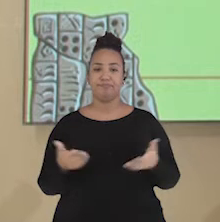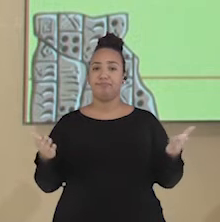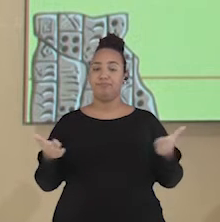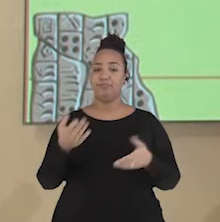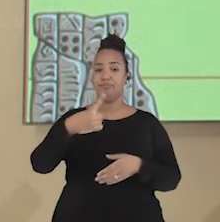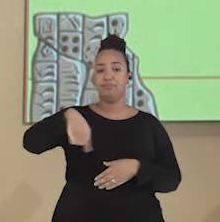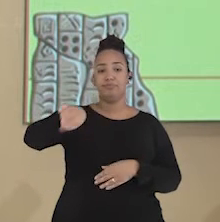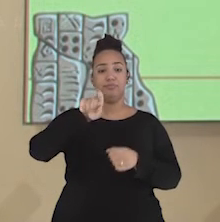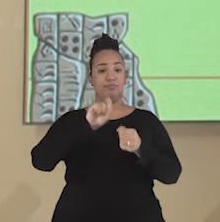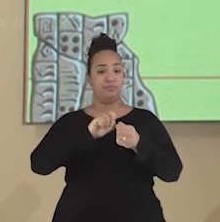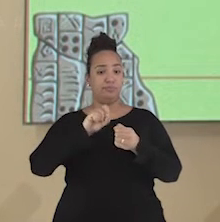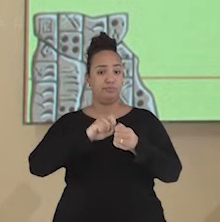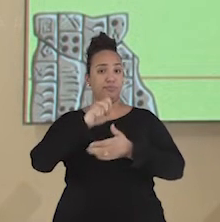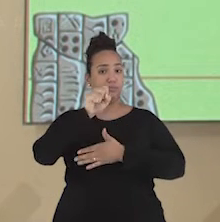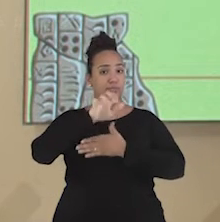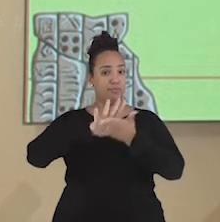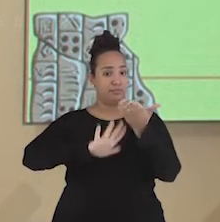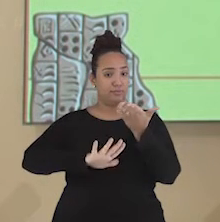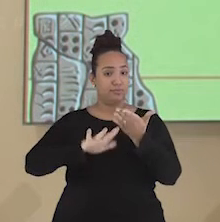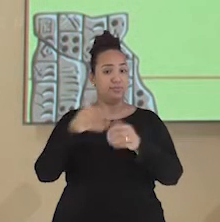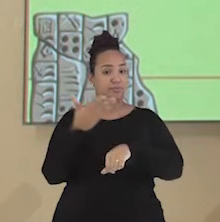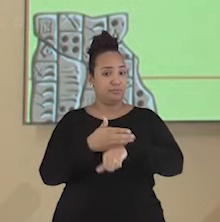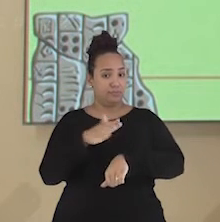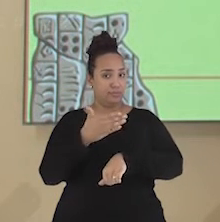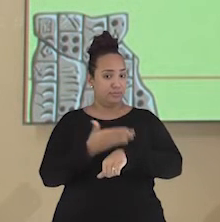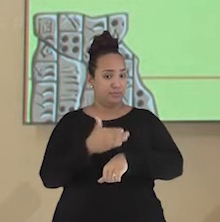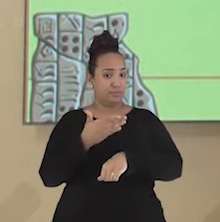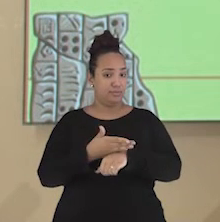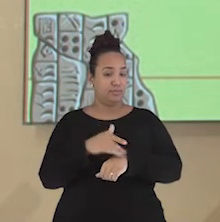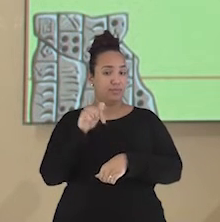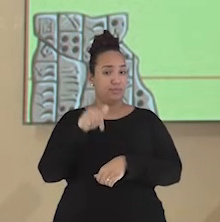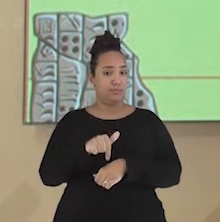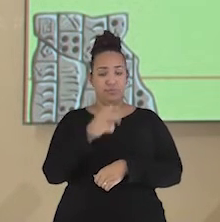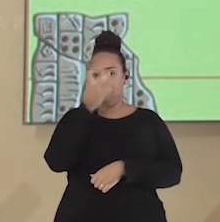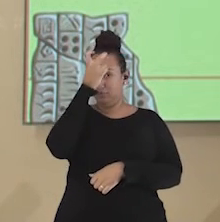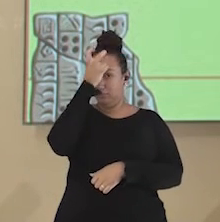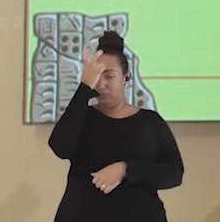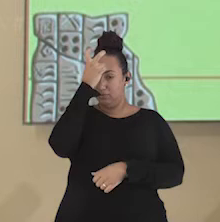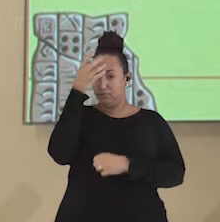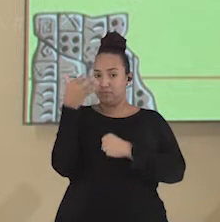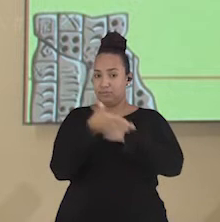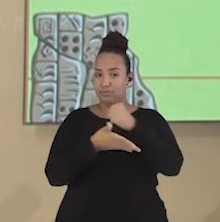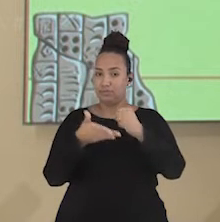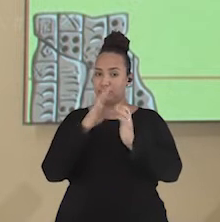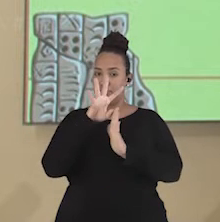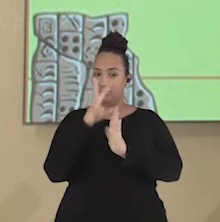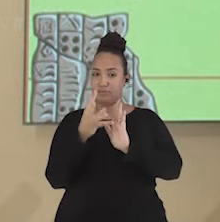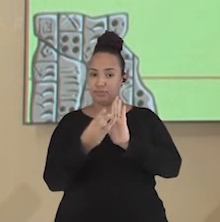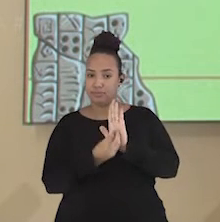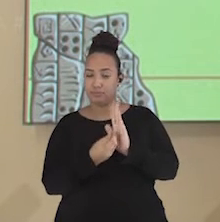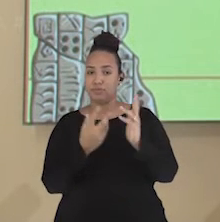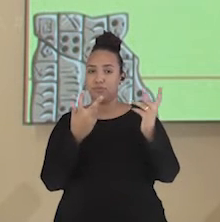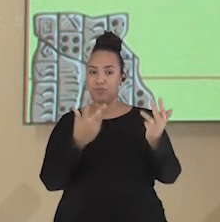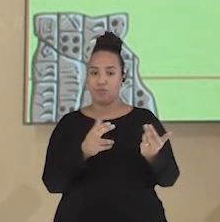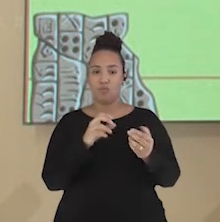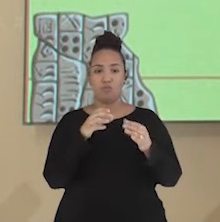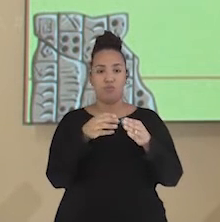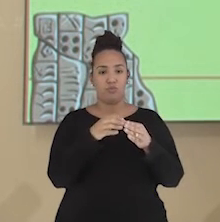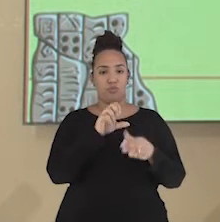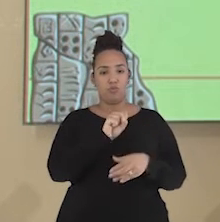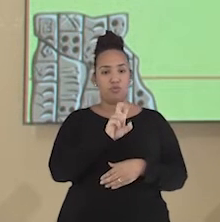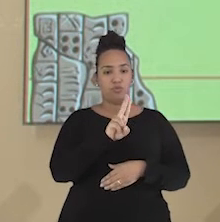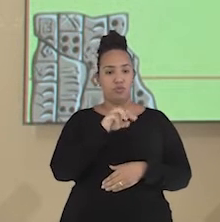Agora nós vamos fazer uma experiência e praticar a escrita cuneiforme, baseada no alfabeto pictográfico, e escrever como os